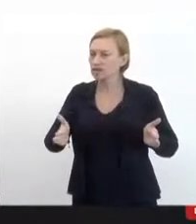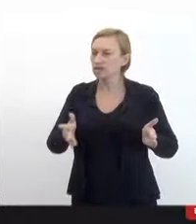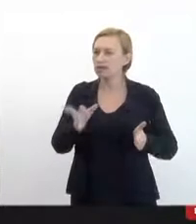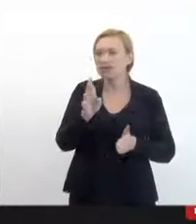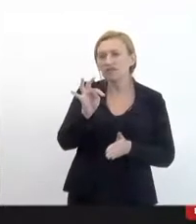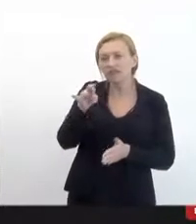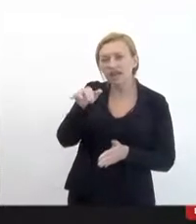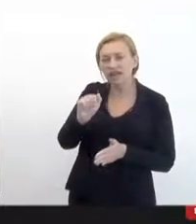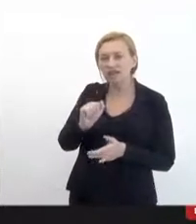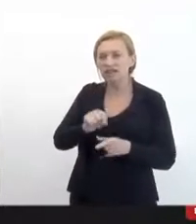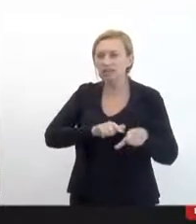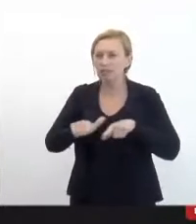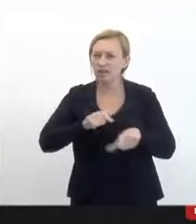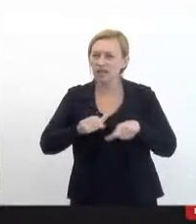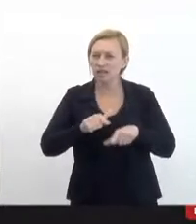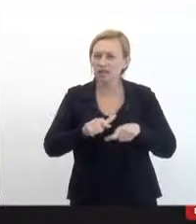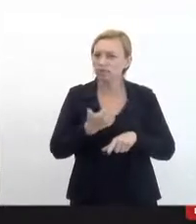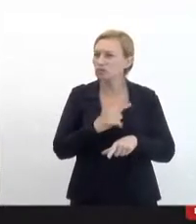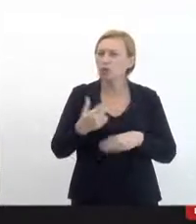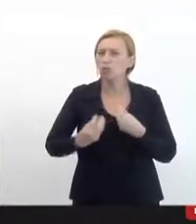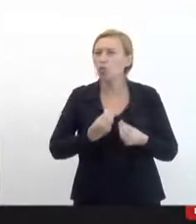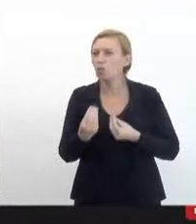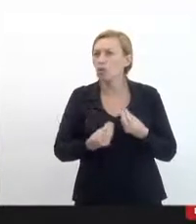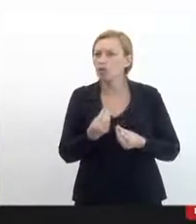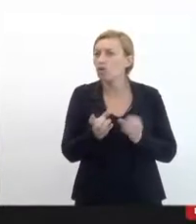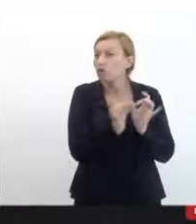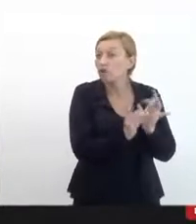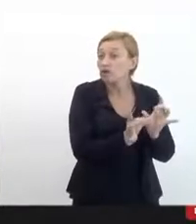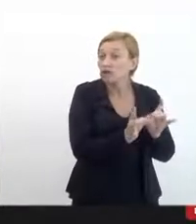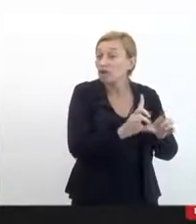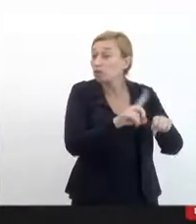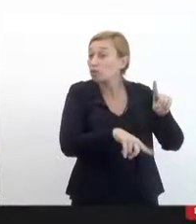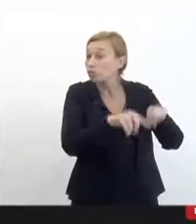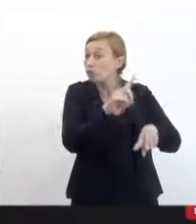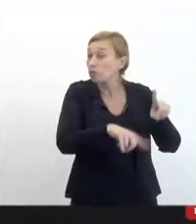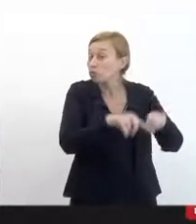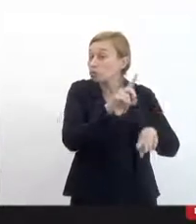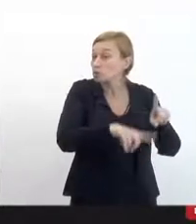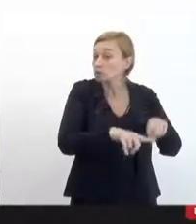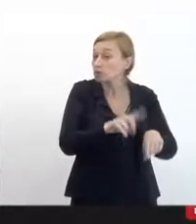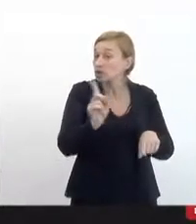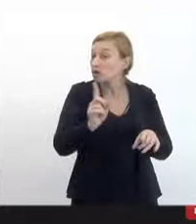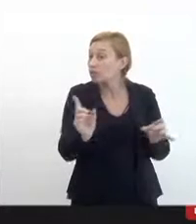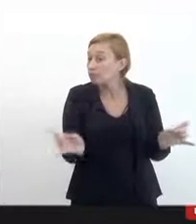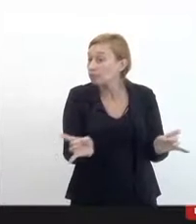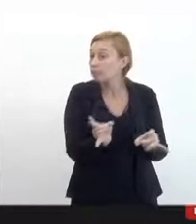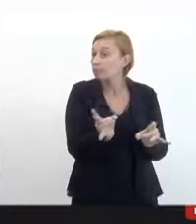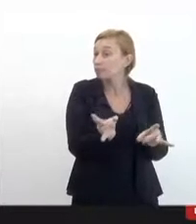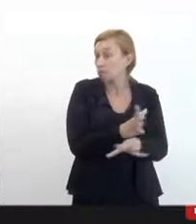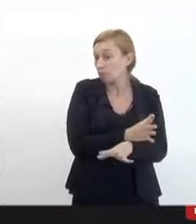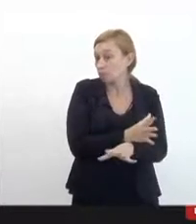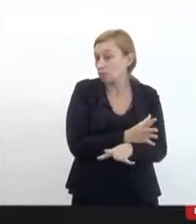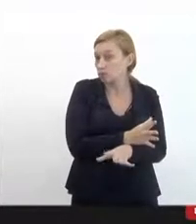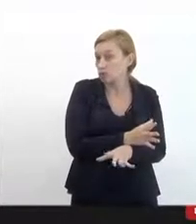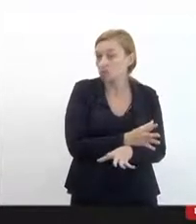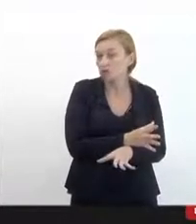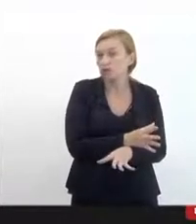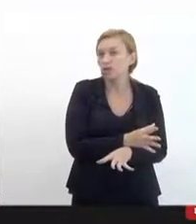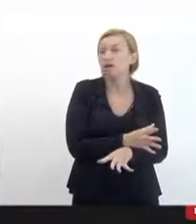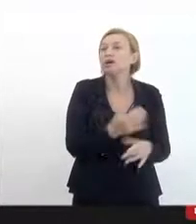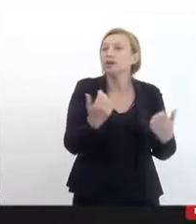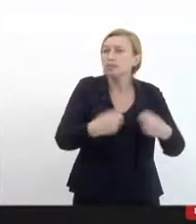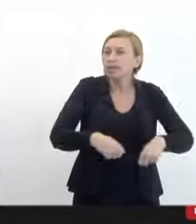refinarias. Então, a Petrobras não teria como efetivamente vender aquele produto saindo ali, aquele produto saindo de Cabiúnas. Você